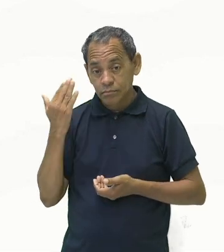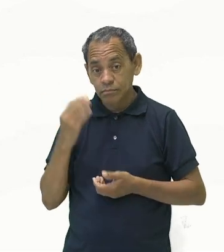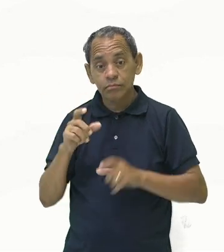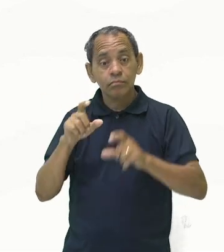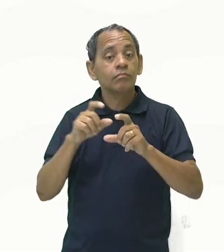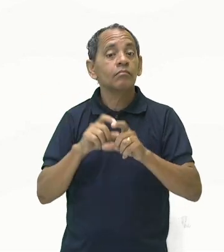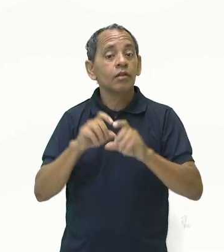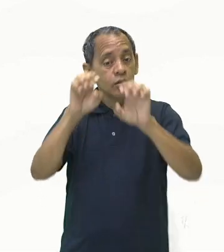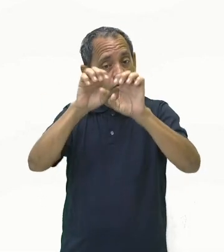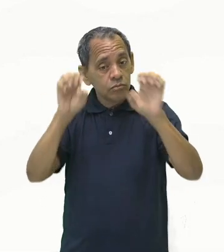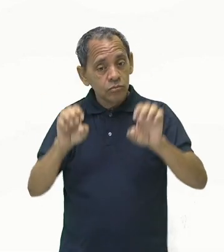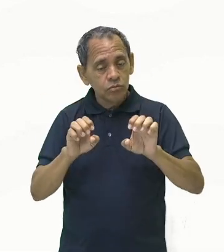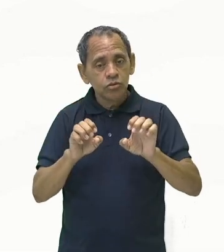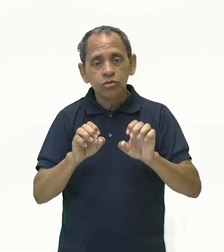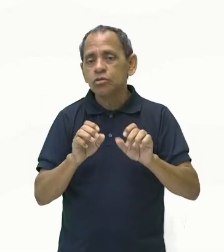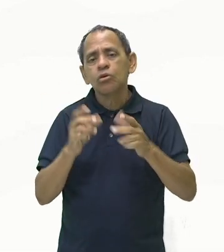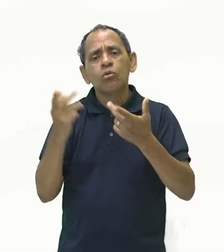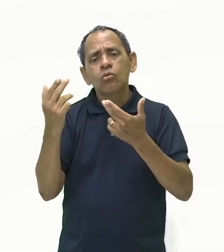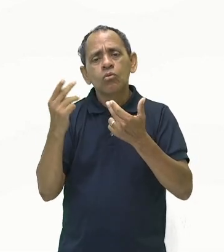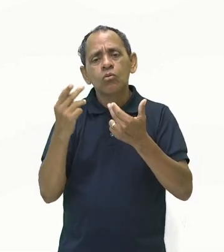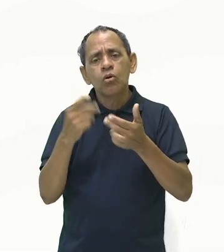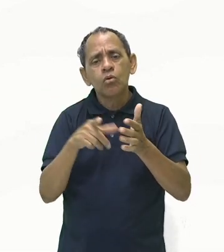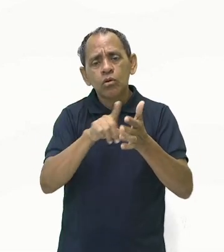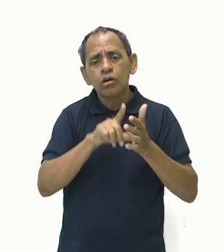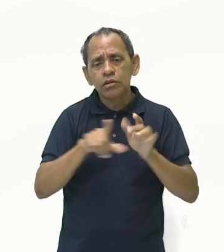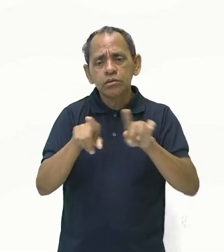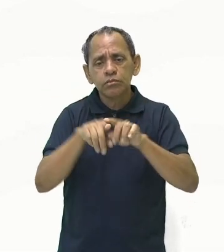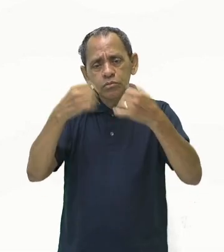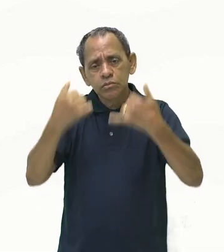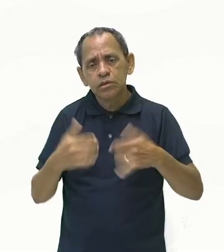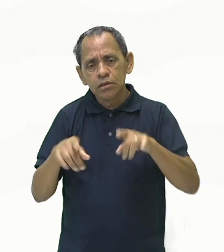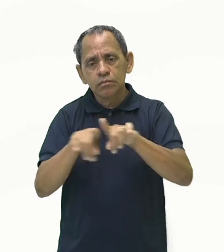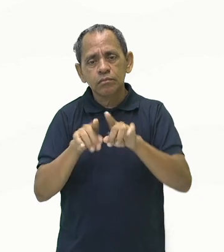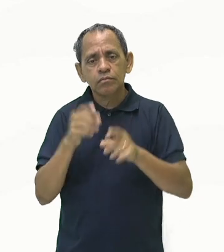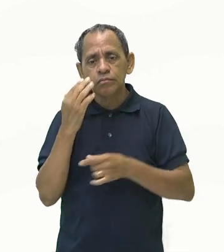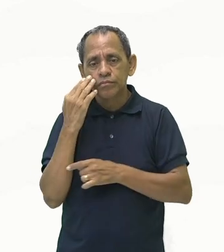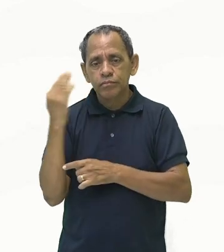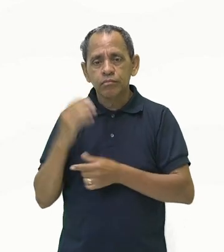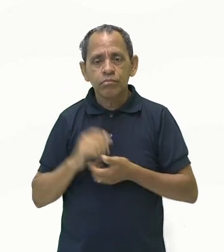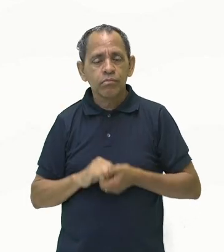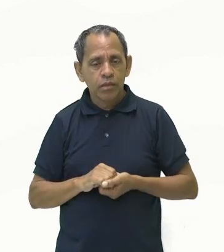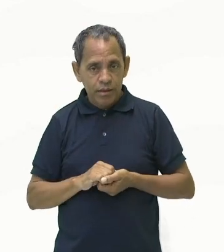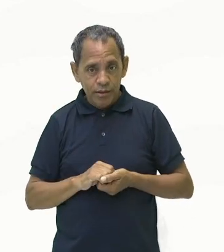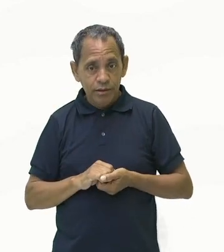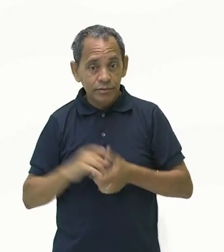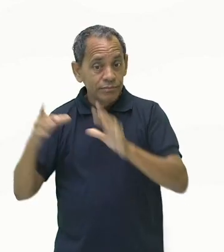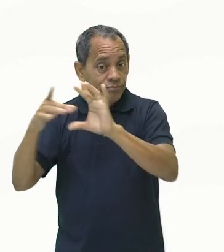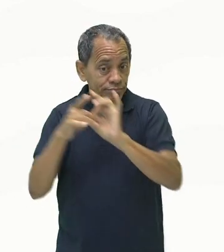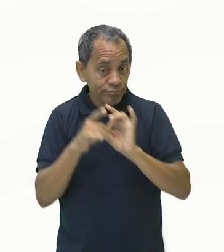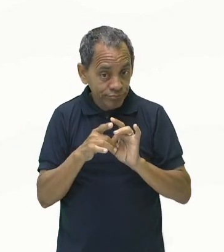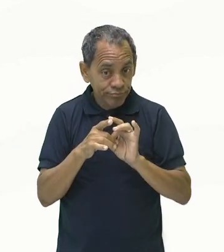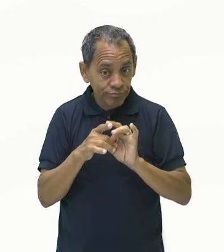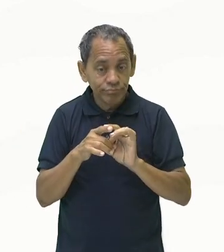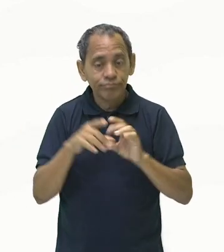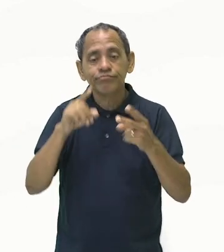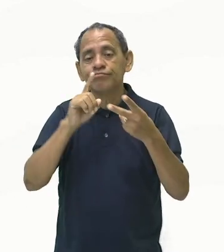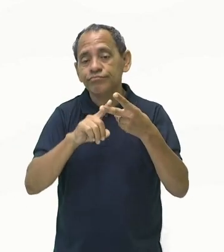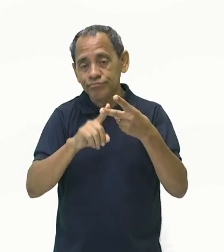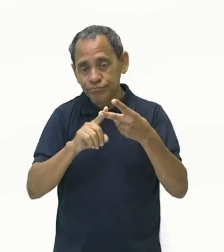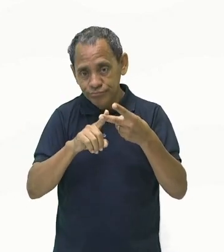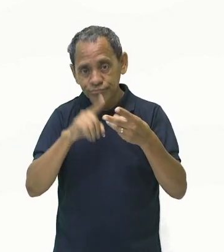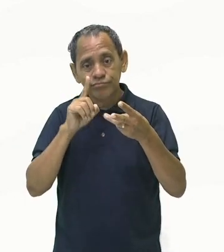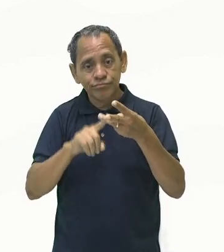nós vimos na anterior, né? Em que estão aqui a cadeia, a disposição, o tipo de ligação